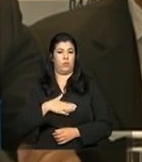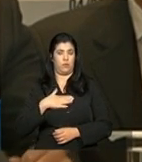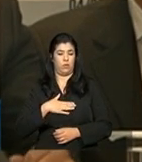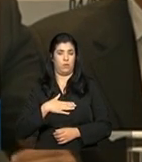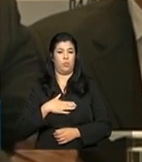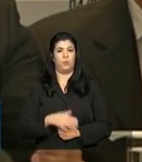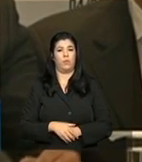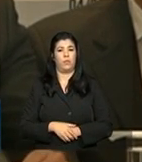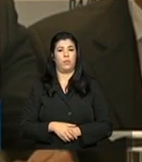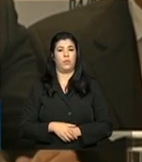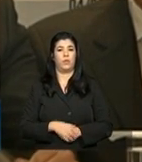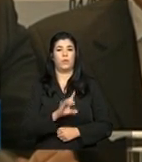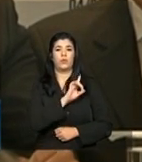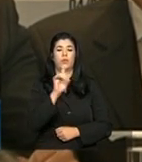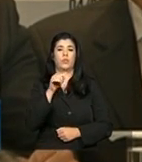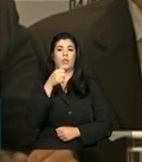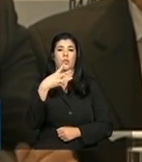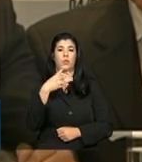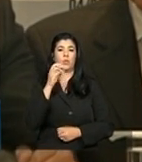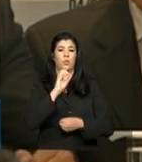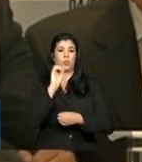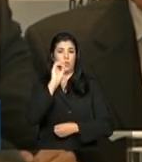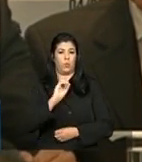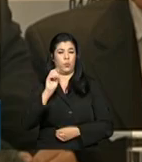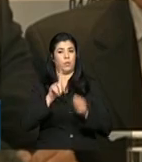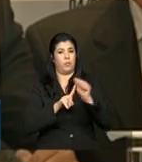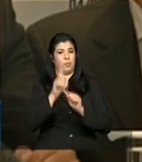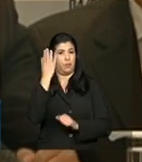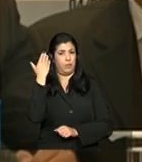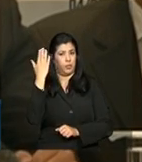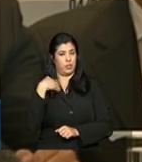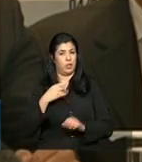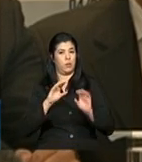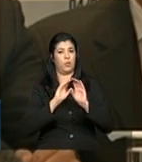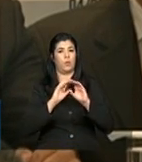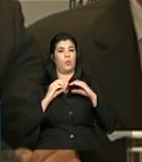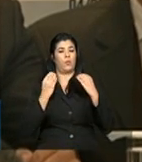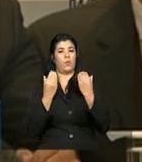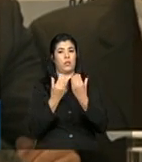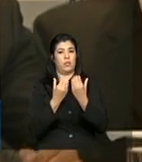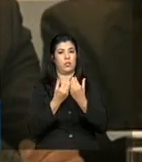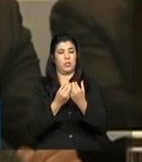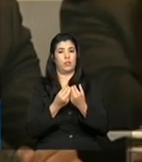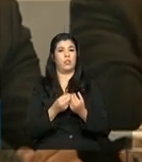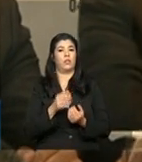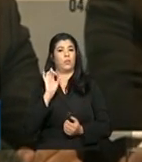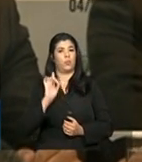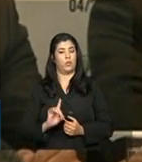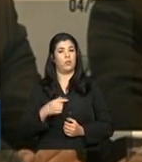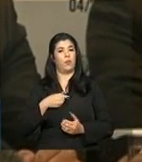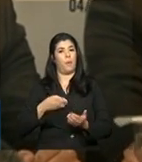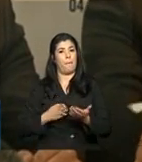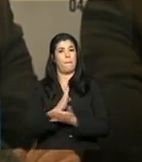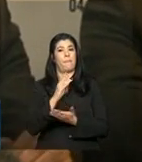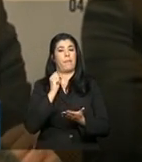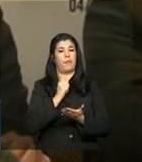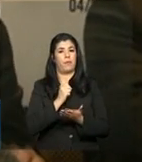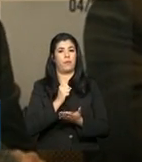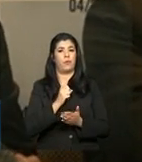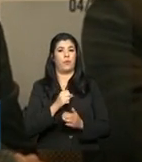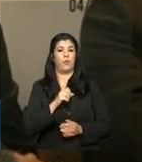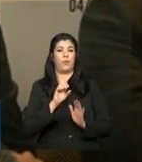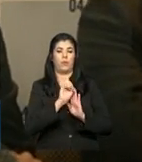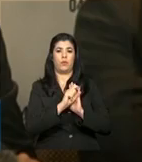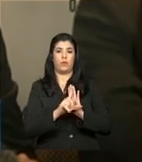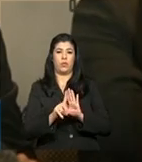que em 14 de outubro passado, nós então, no colegiado da diretoria, aprovamos o edital do leilão 4. O